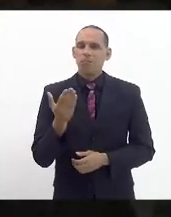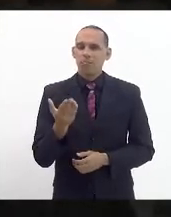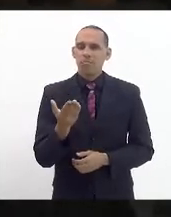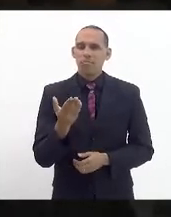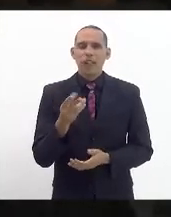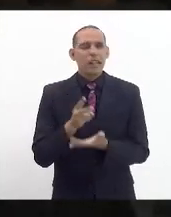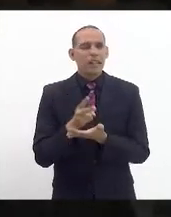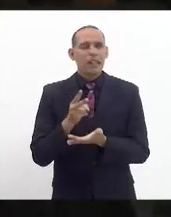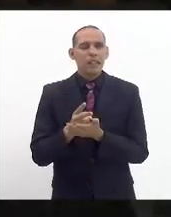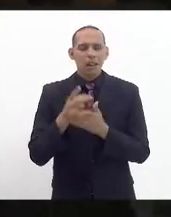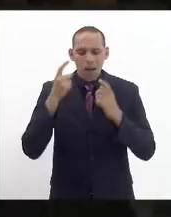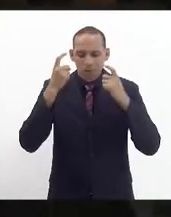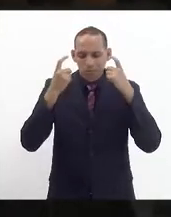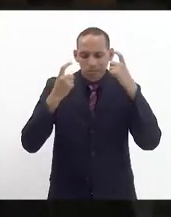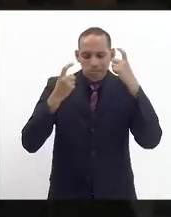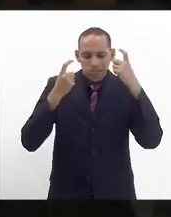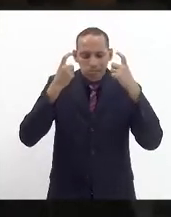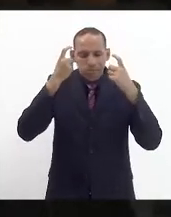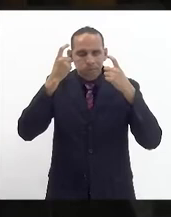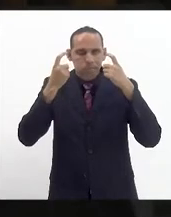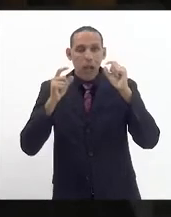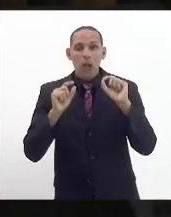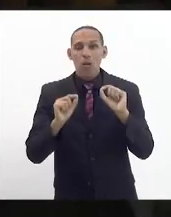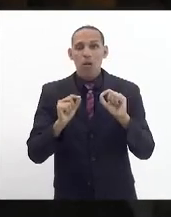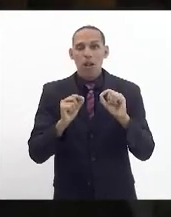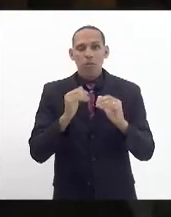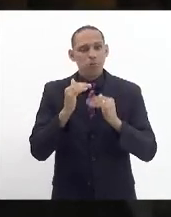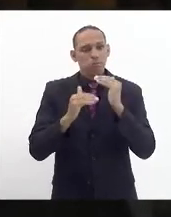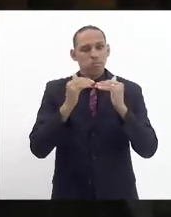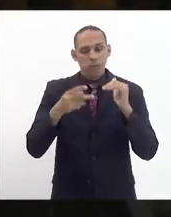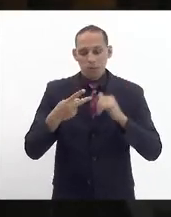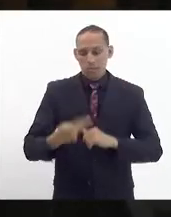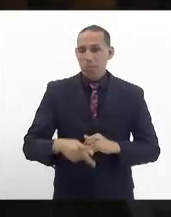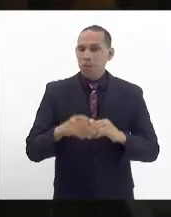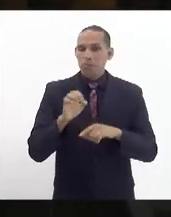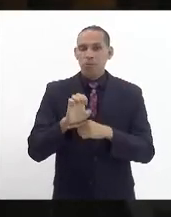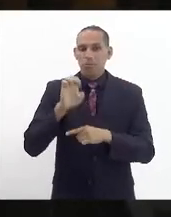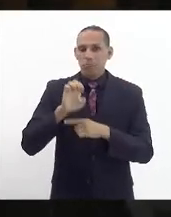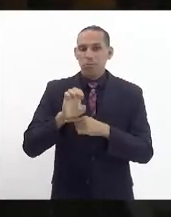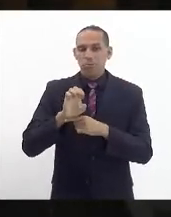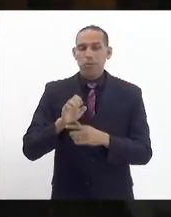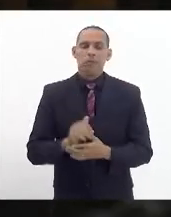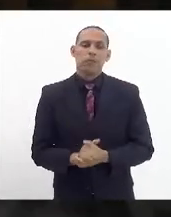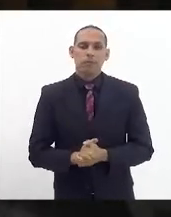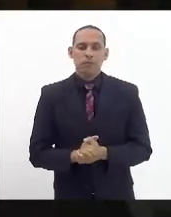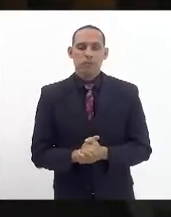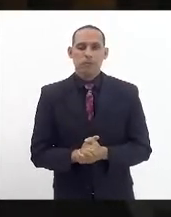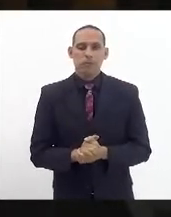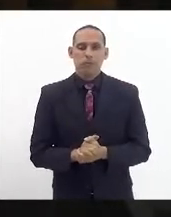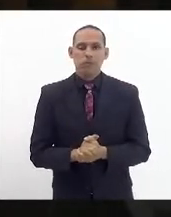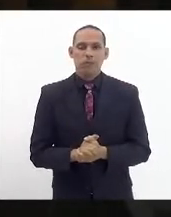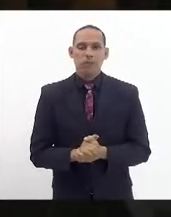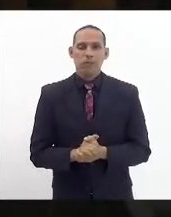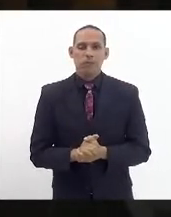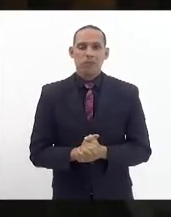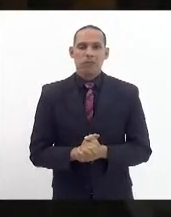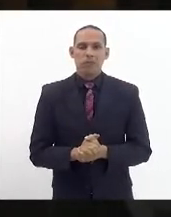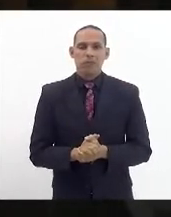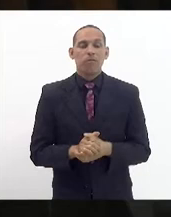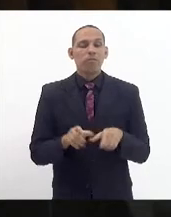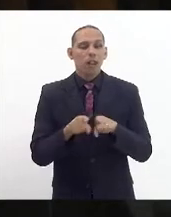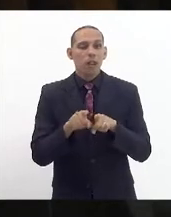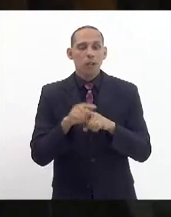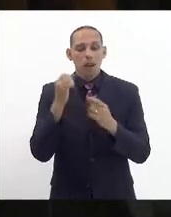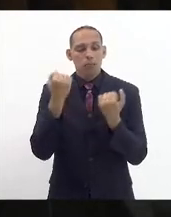sempre preocupado com o desenvolvimento do Estado, né? Com o desenvolvimento do Estado, com o desenvolvimento